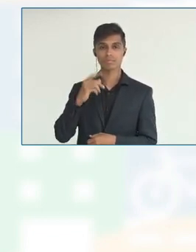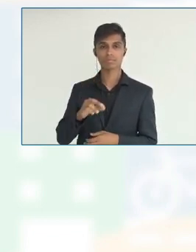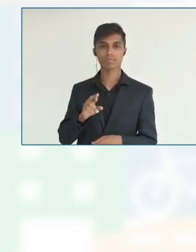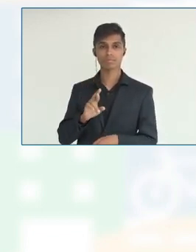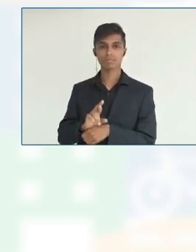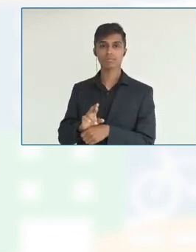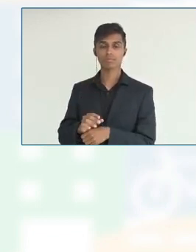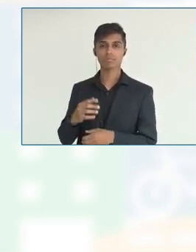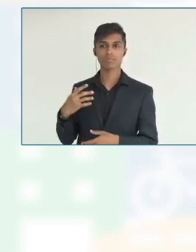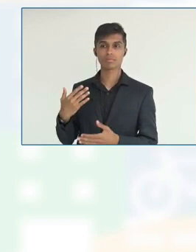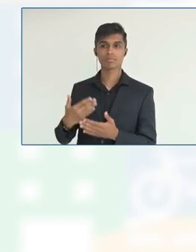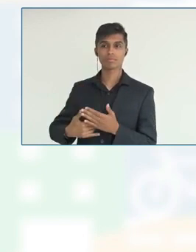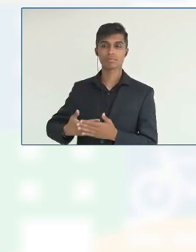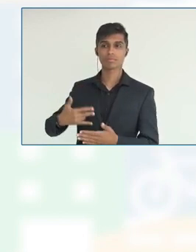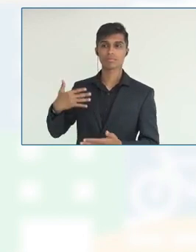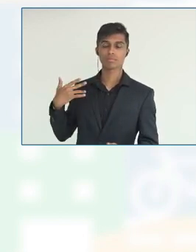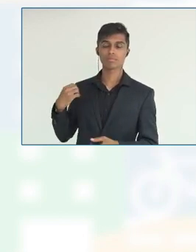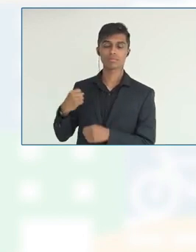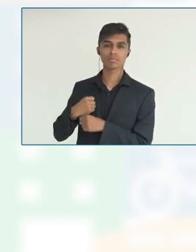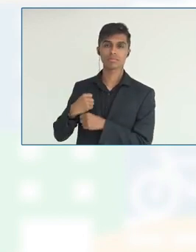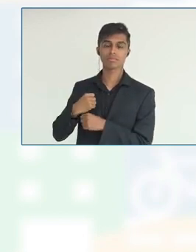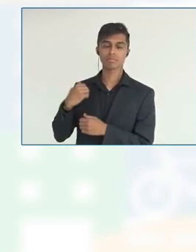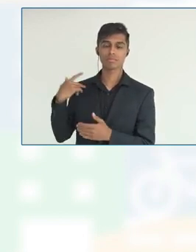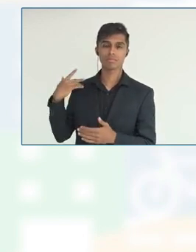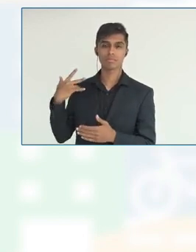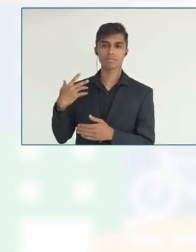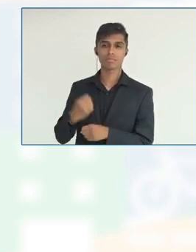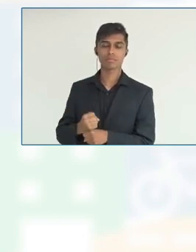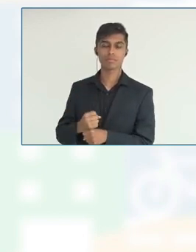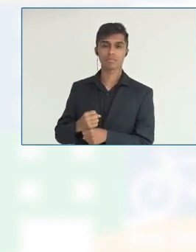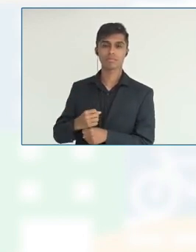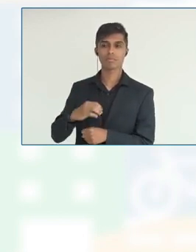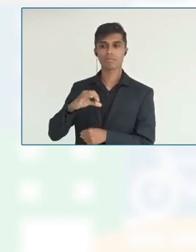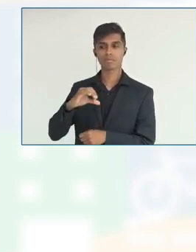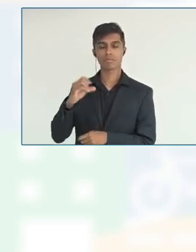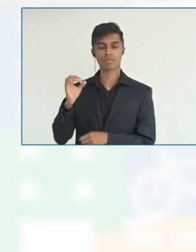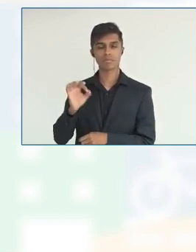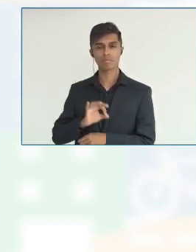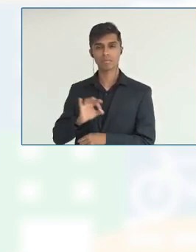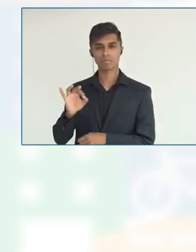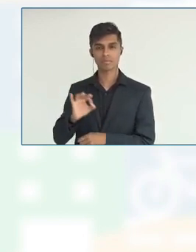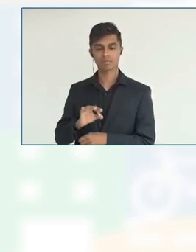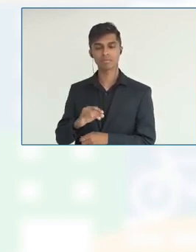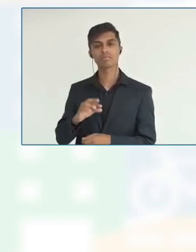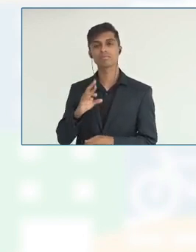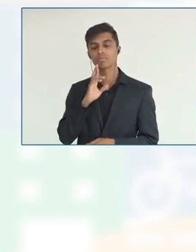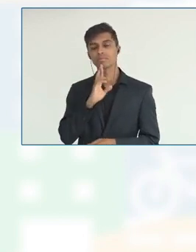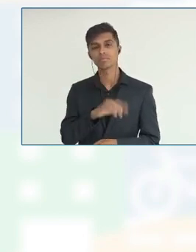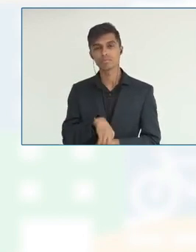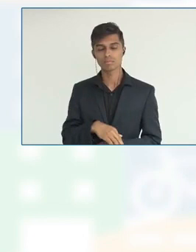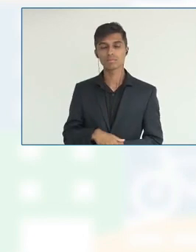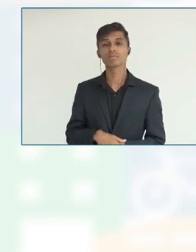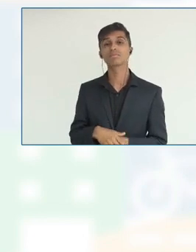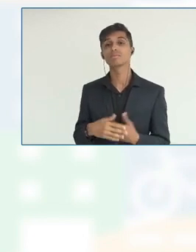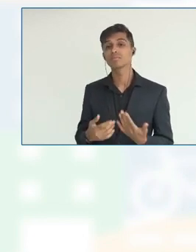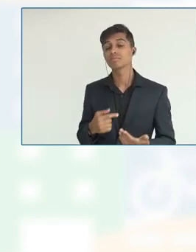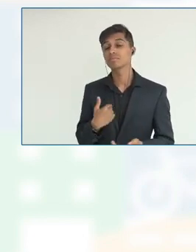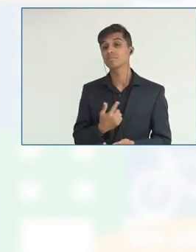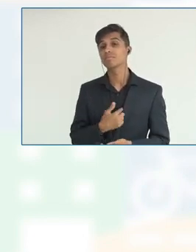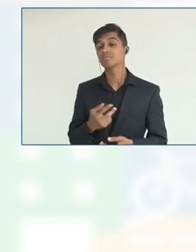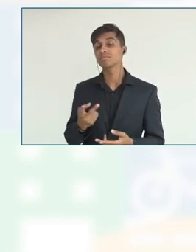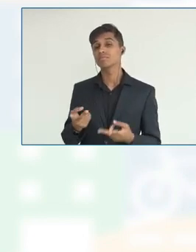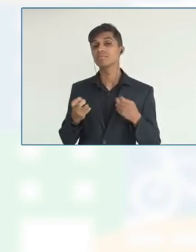representou nos últimos anos aproximadamente um pouco mais de 9%, né? Quando a gente vê o impacto